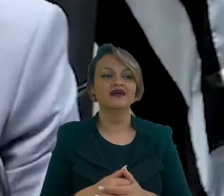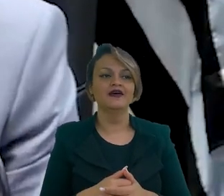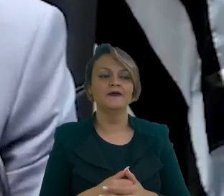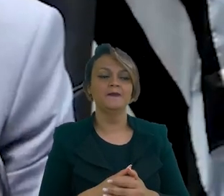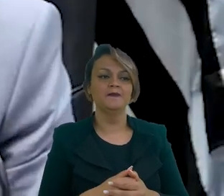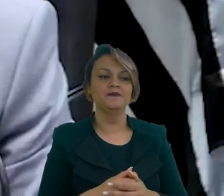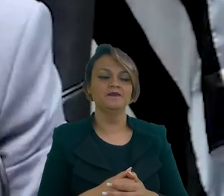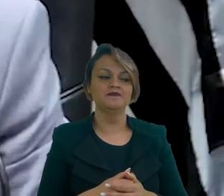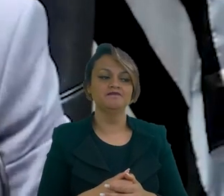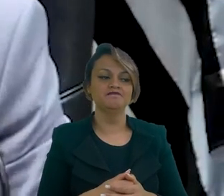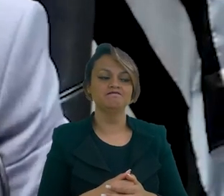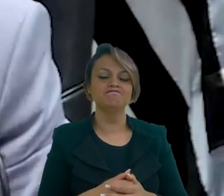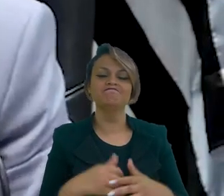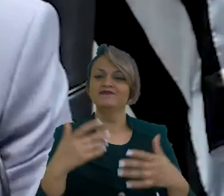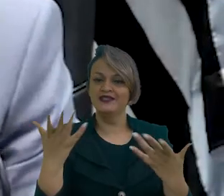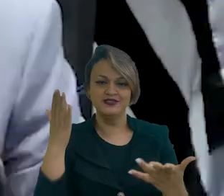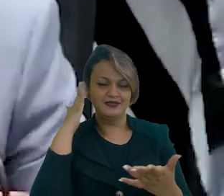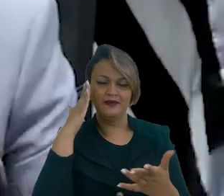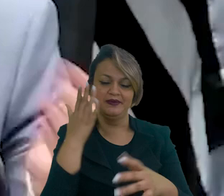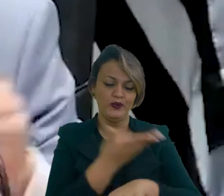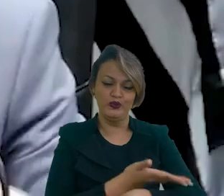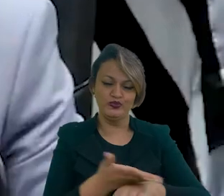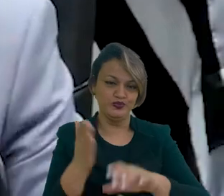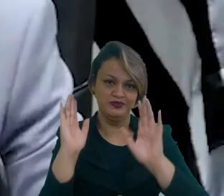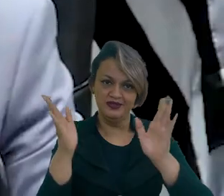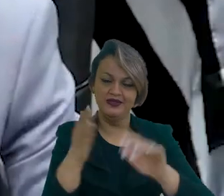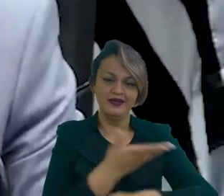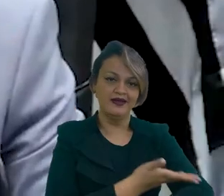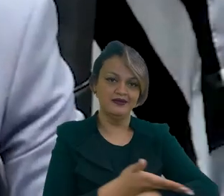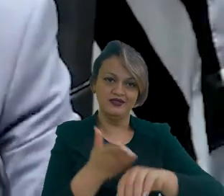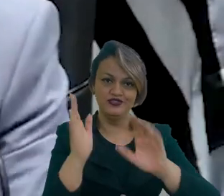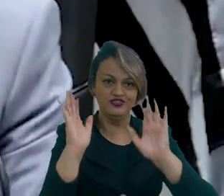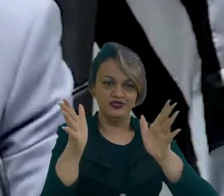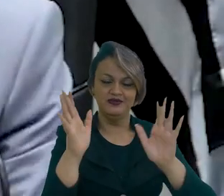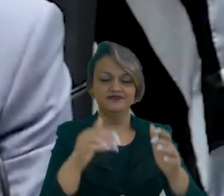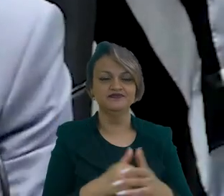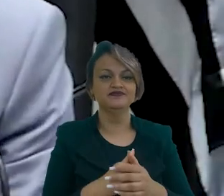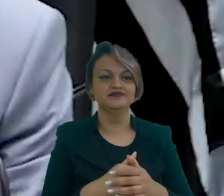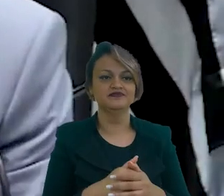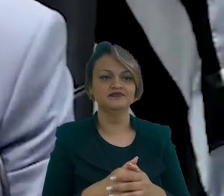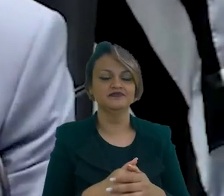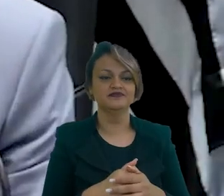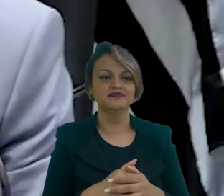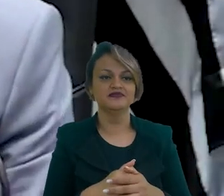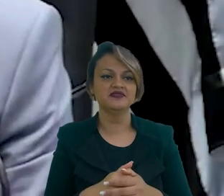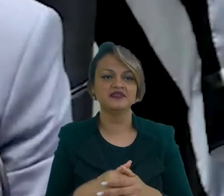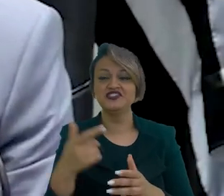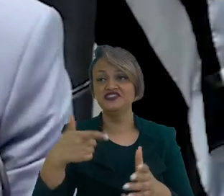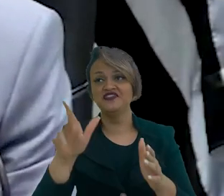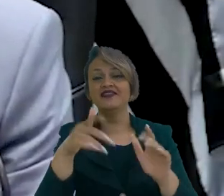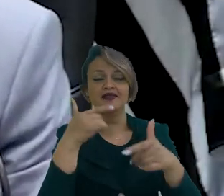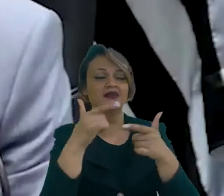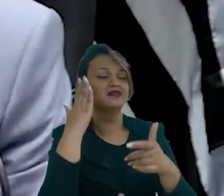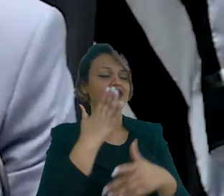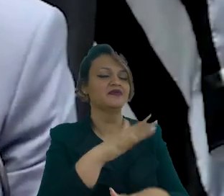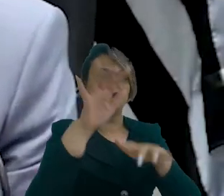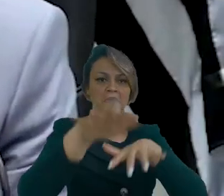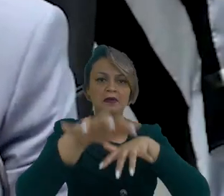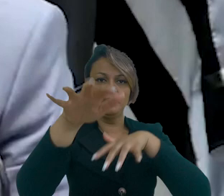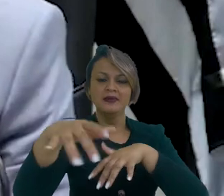utilizando aqui as palavras né a força maior destrinca não Elite não ir trabalhar